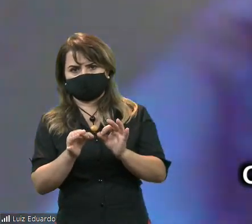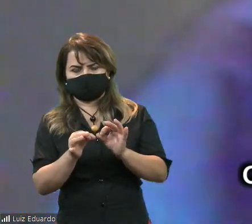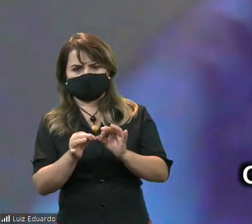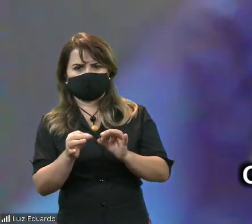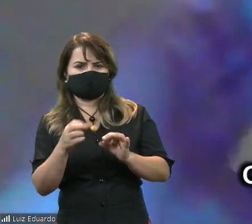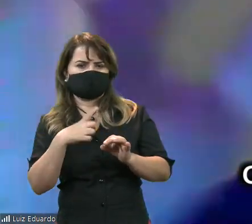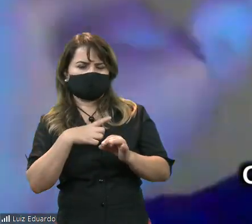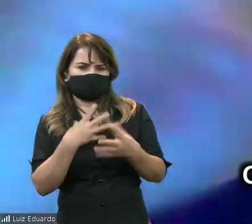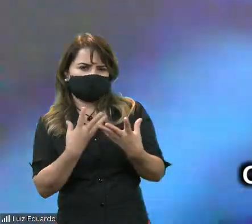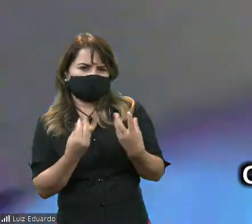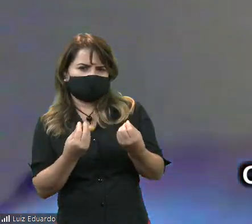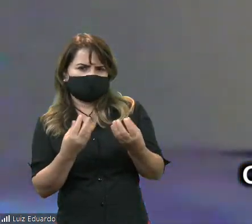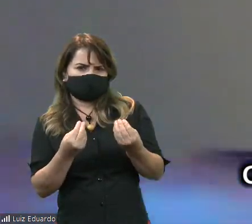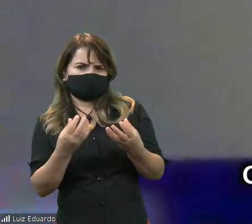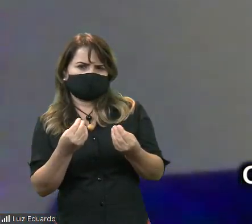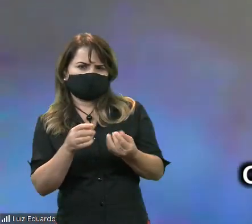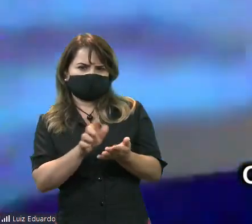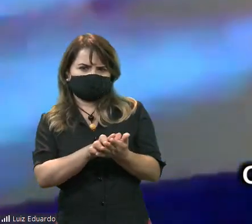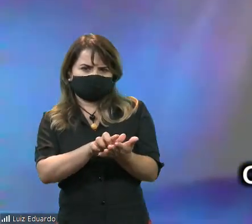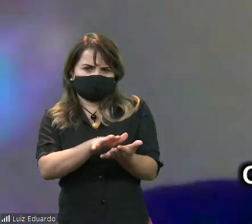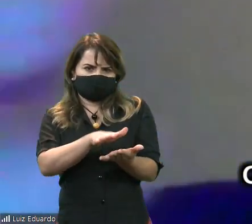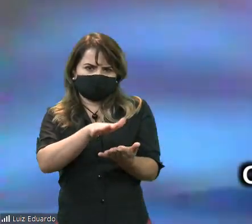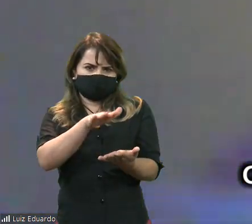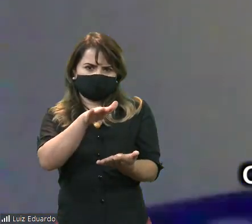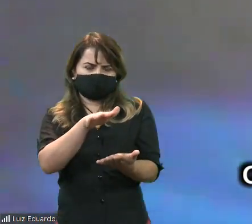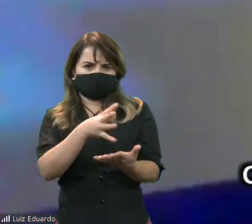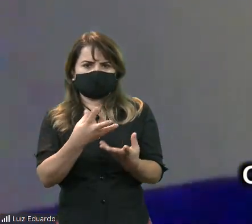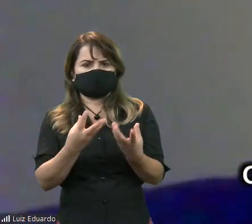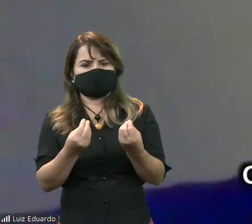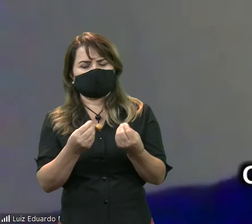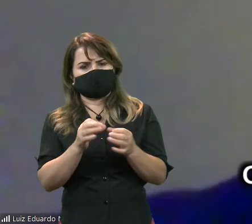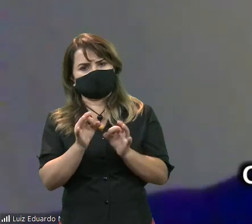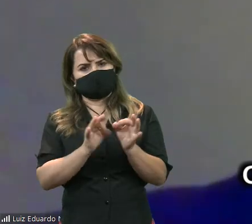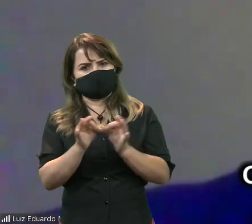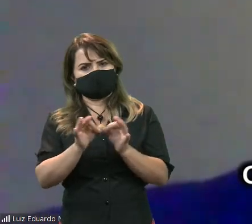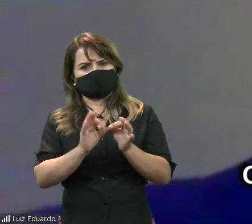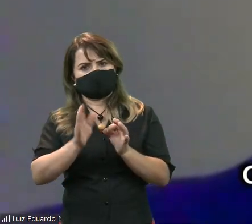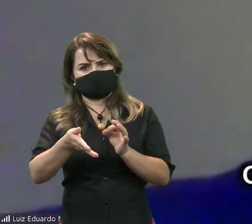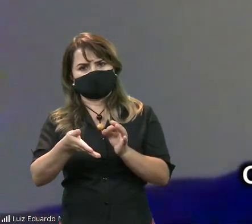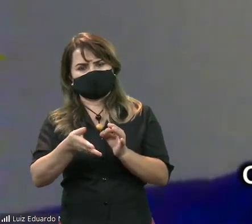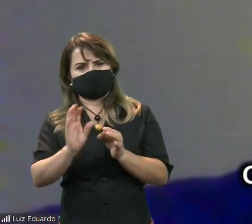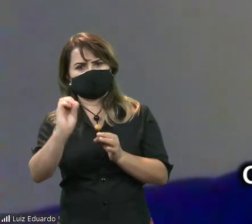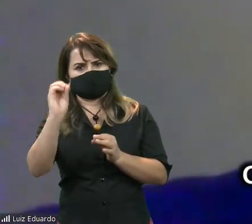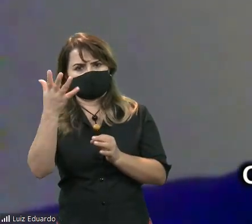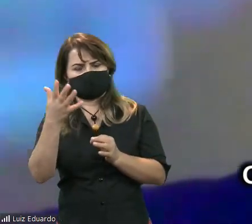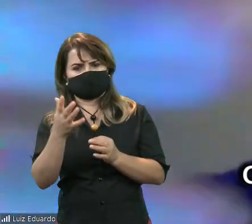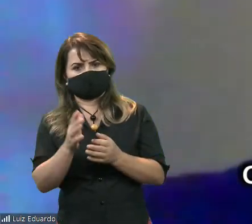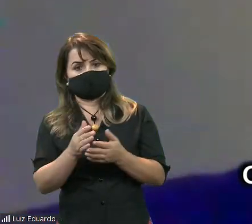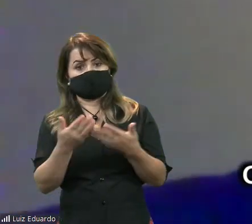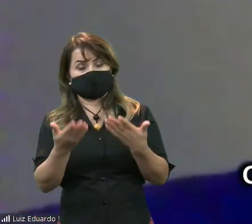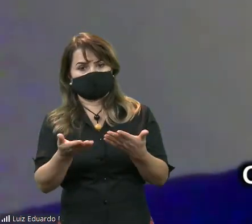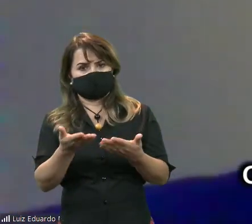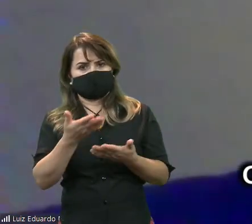vender. Projeto que fez de um jeito, eu acho, na minha modesta opinião, o melhor projeto, aquele que o Laerte elaborou,